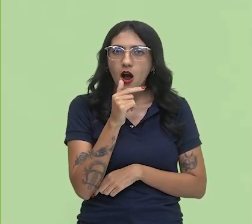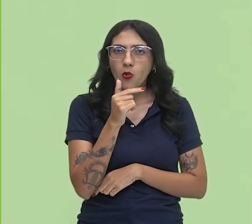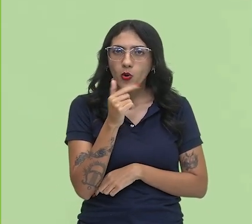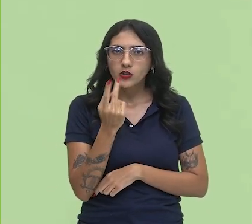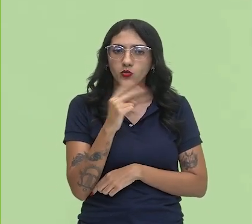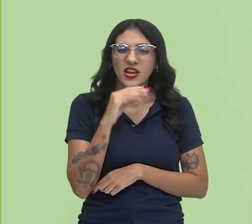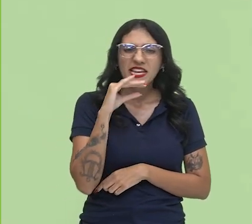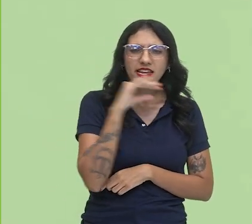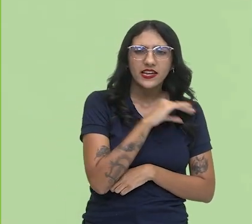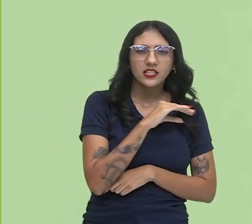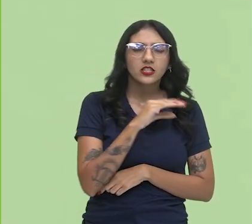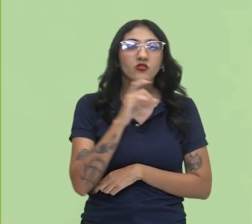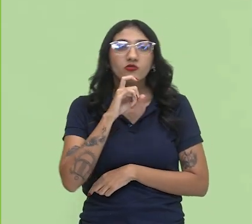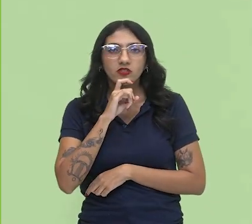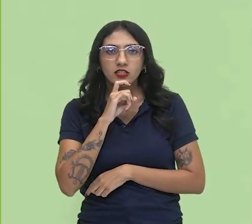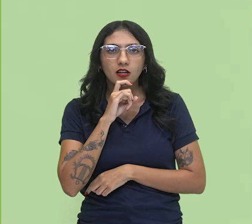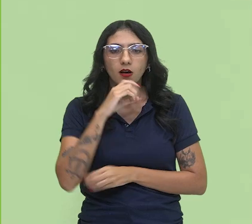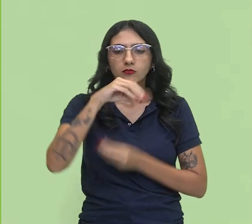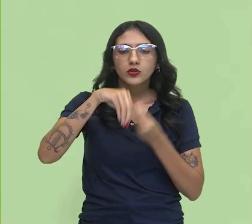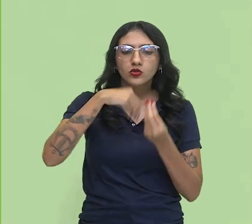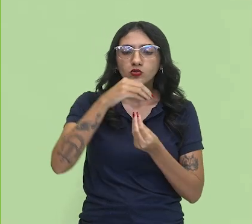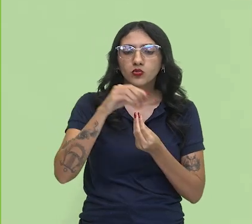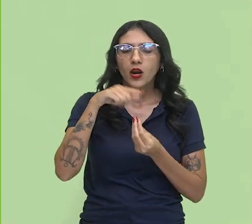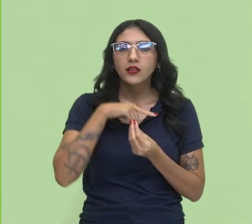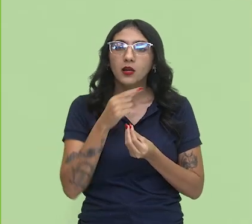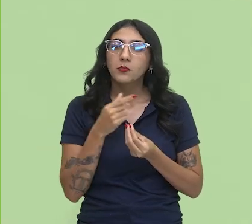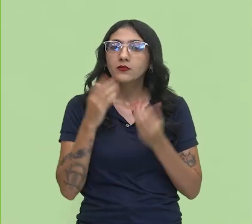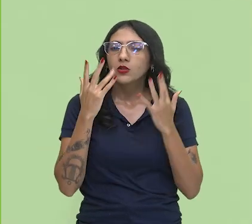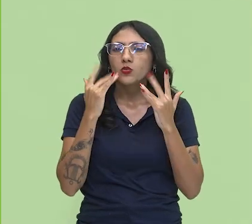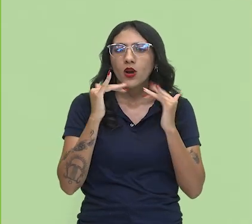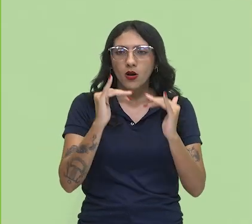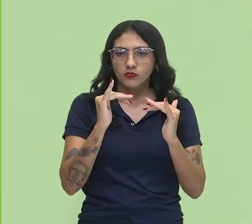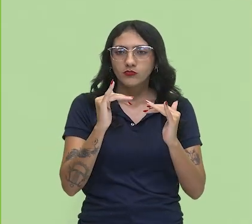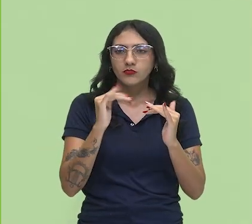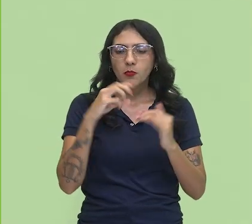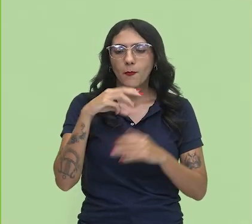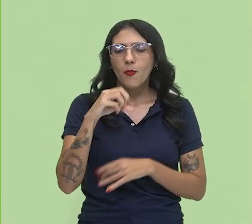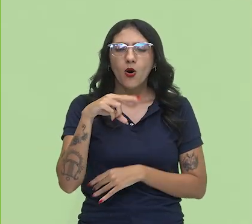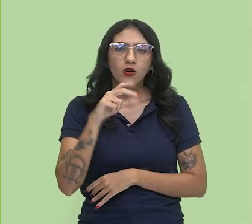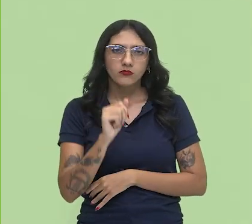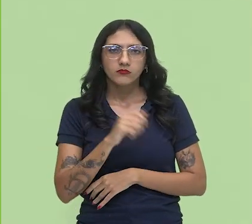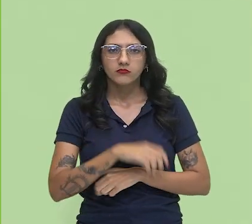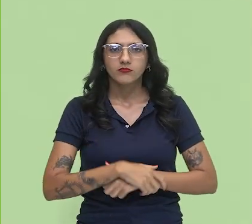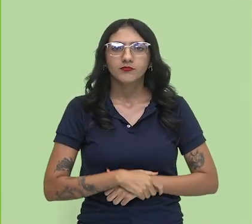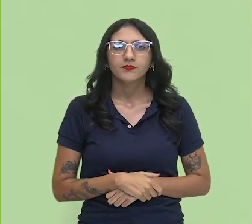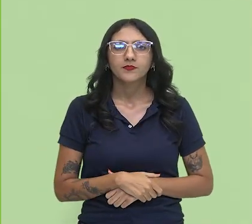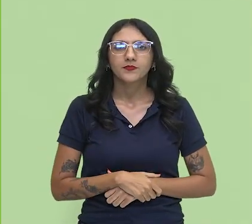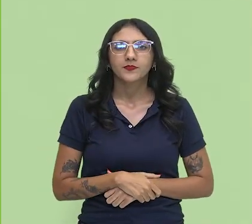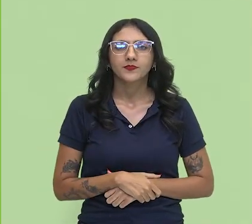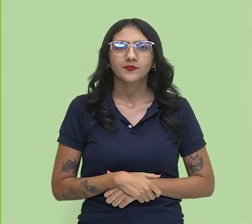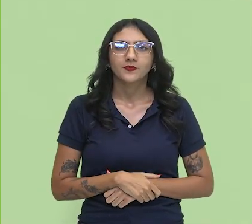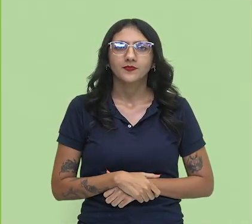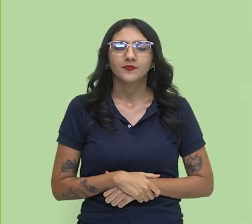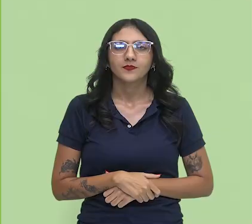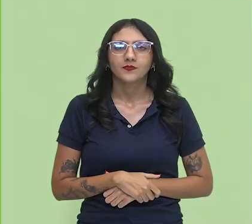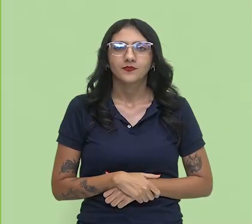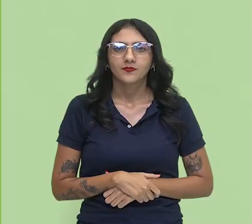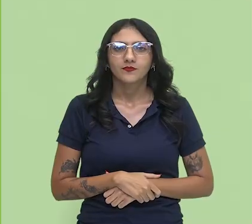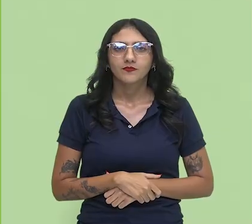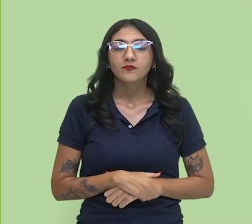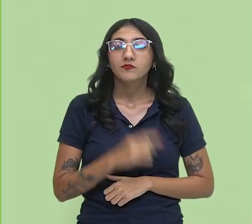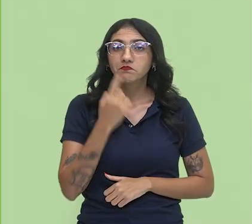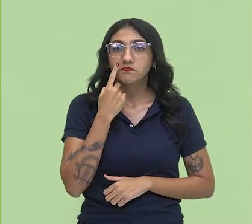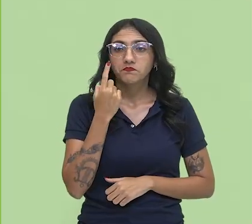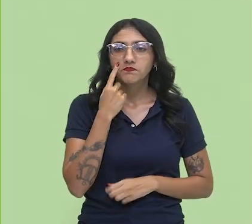ela está com a mesma temperatura, tá certo? Agora é água morna. Então aí está, pessoal, 3